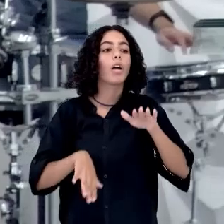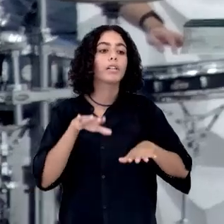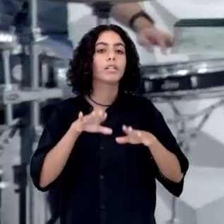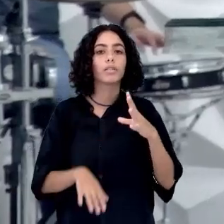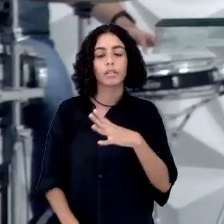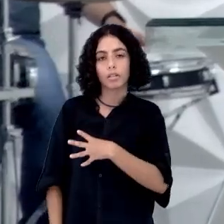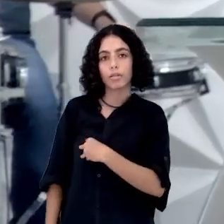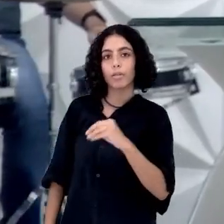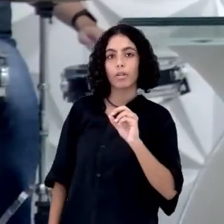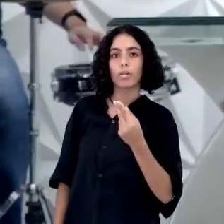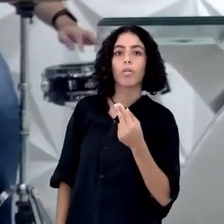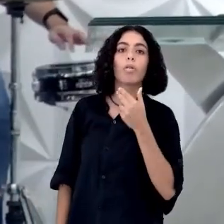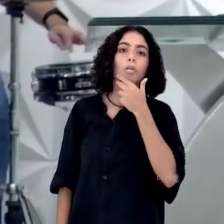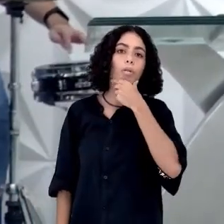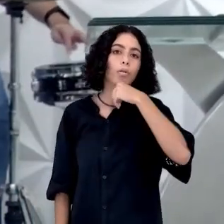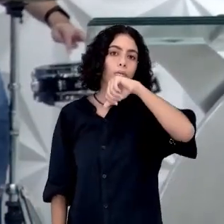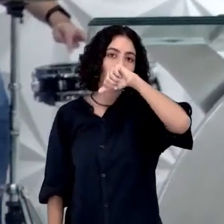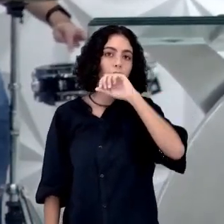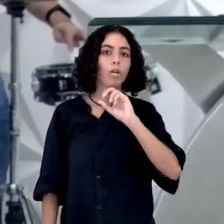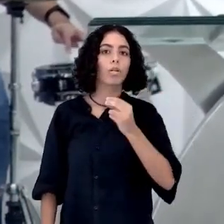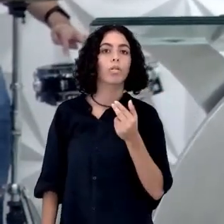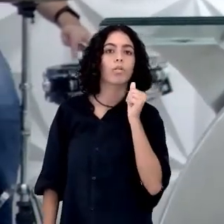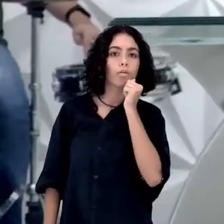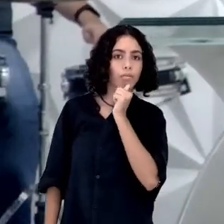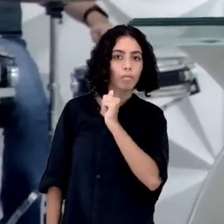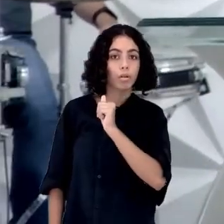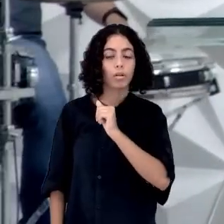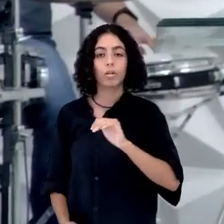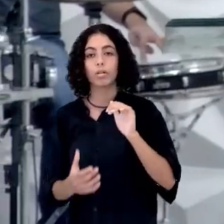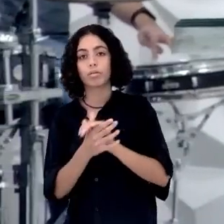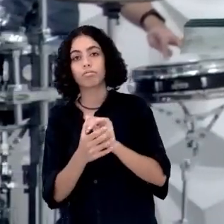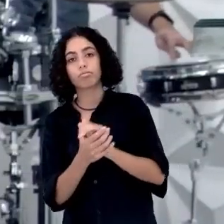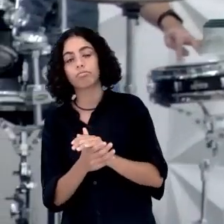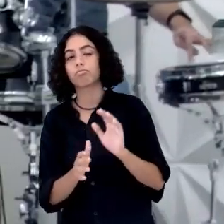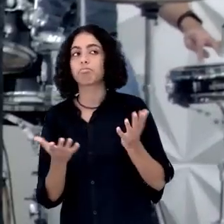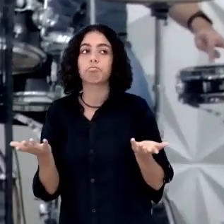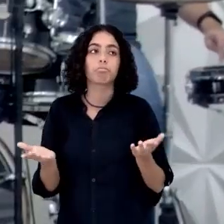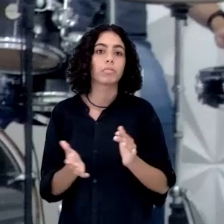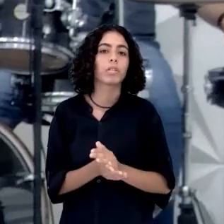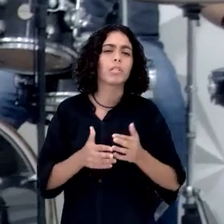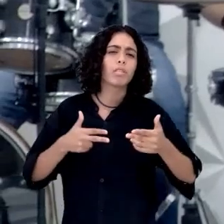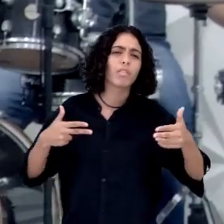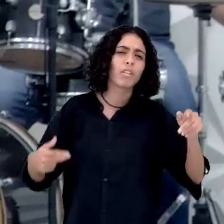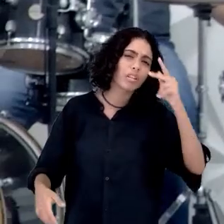a esposa. Tantas pessoas nós temos para colocar diante de Deus.